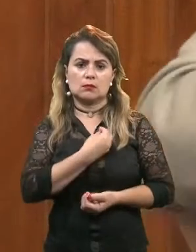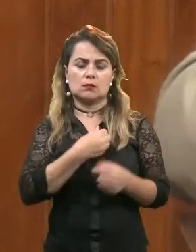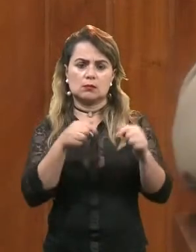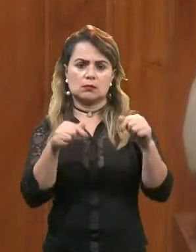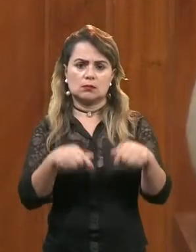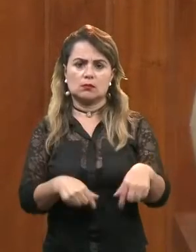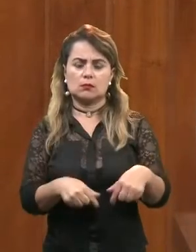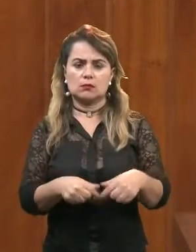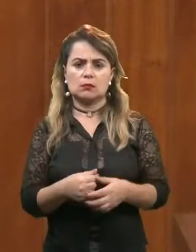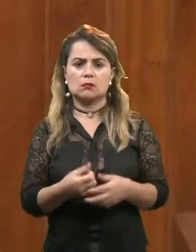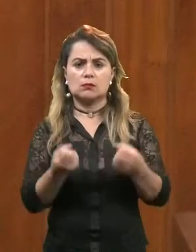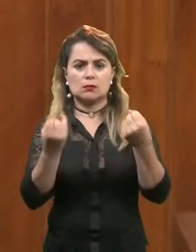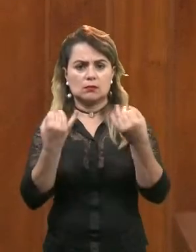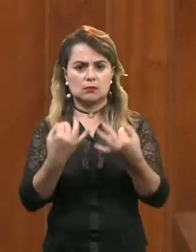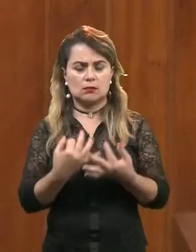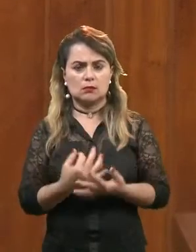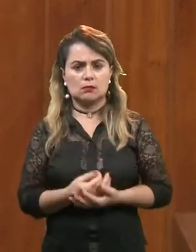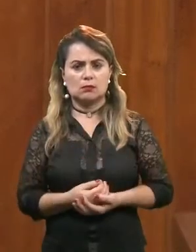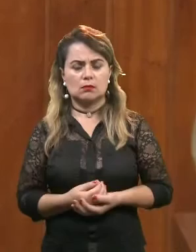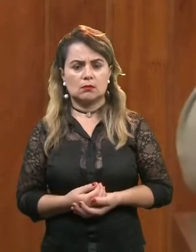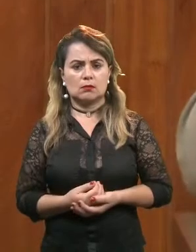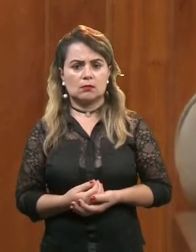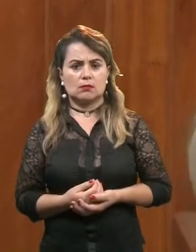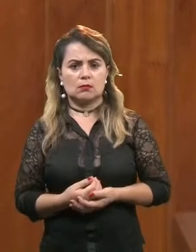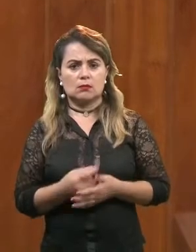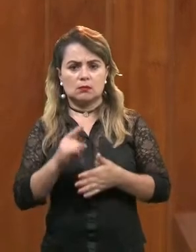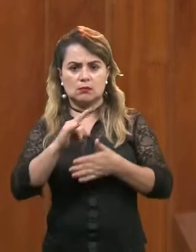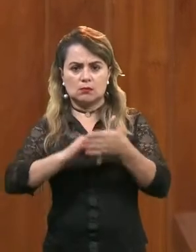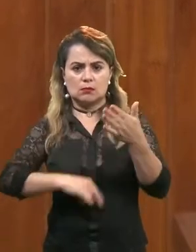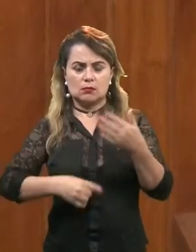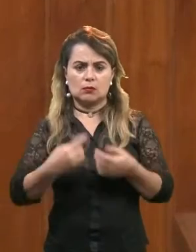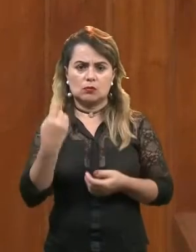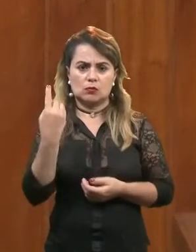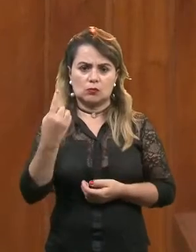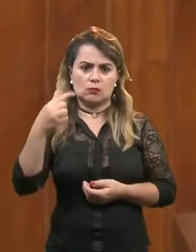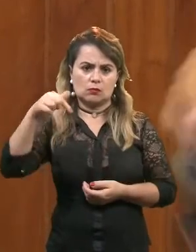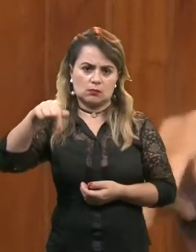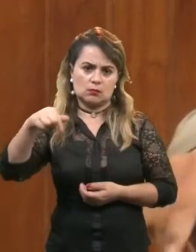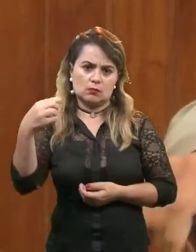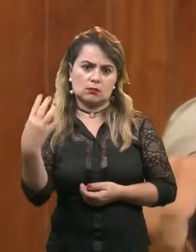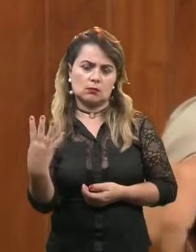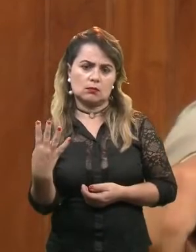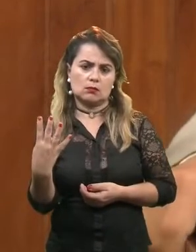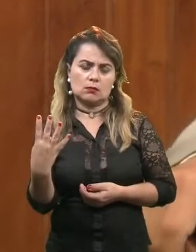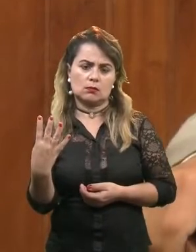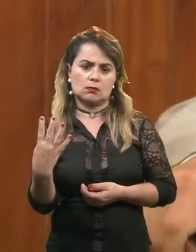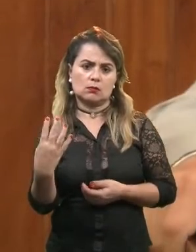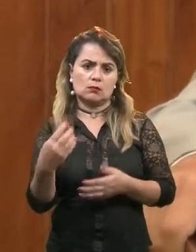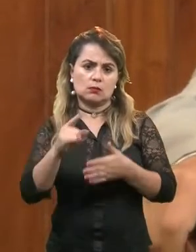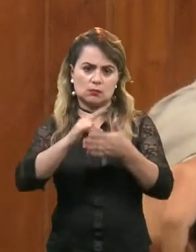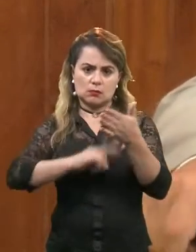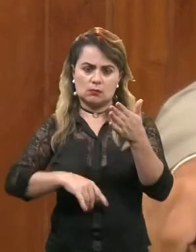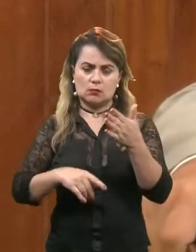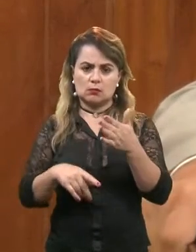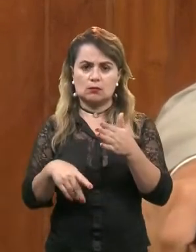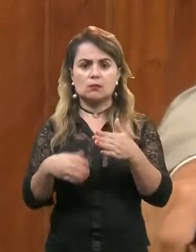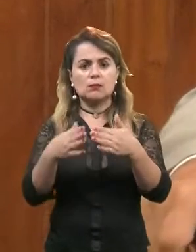nesse requerimento 174 de 2020. É um requerimento que pede uma